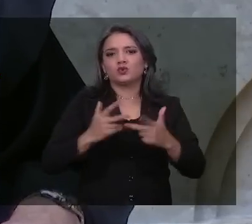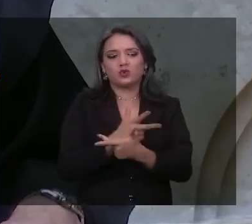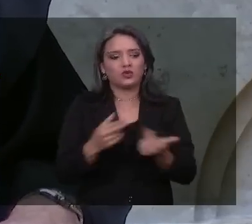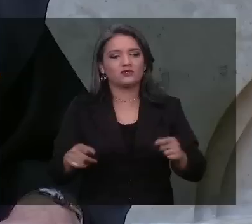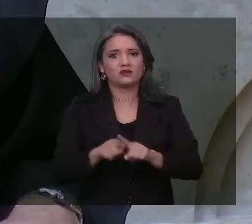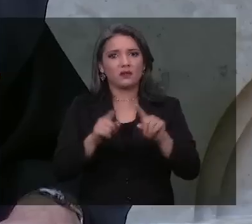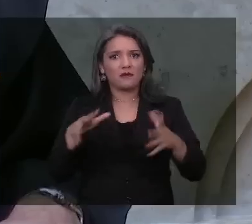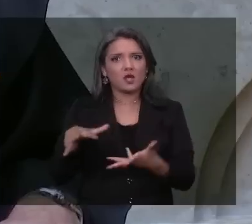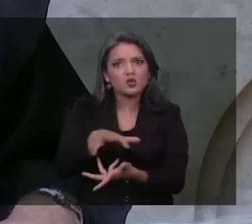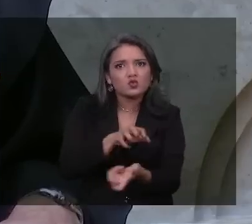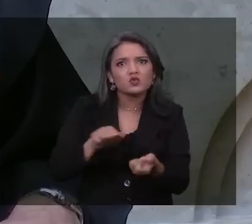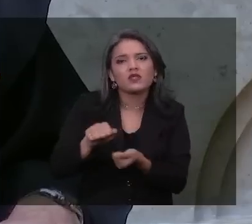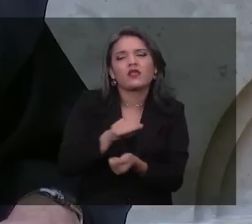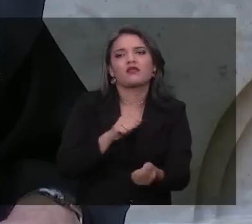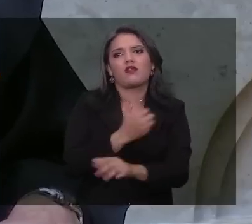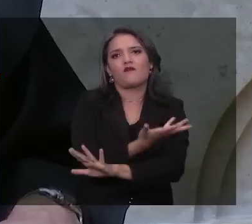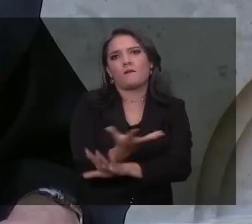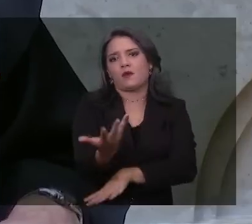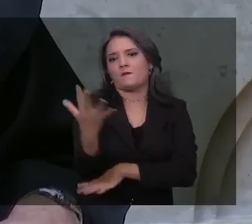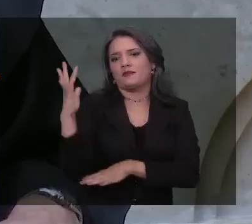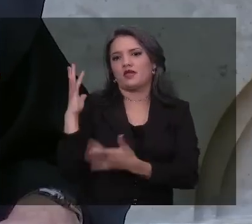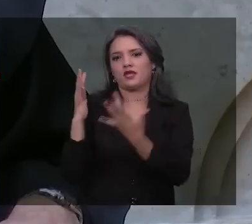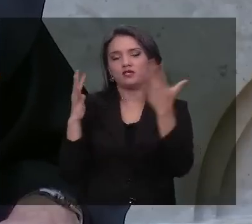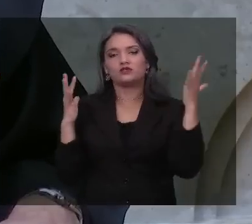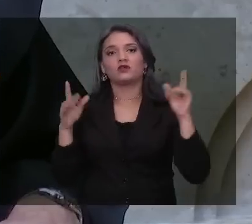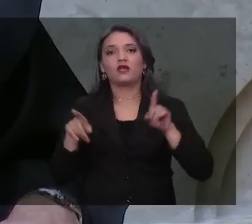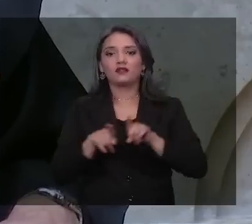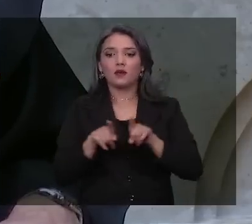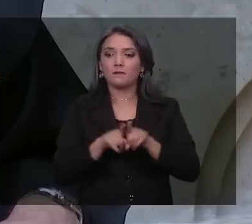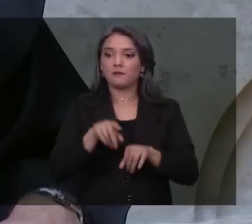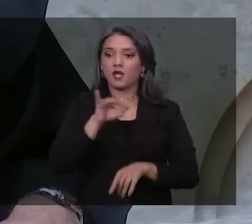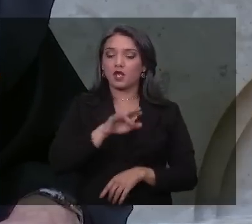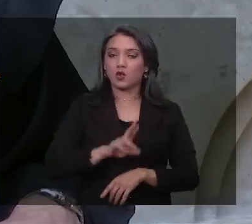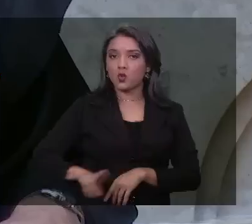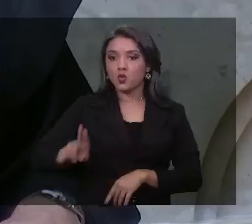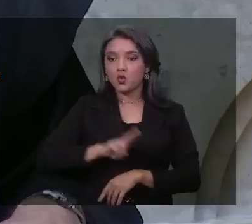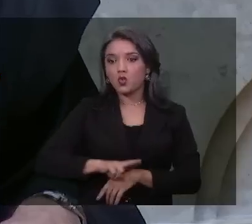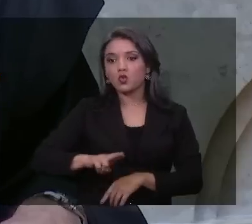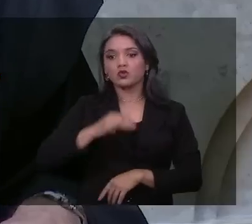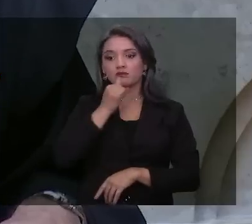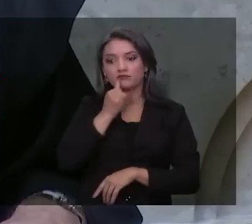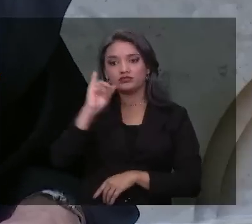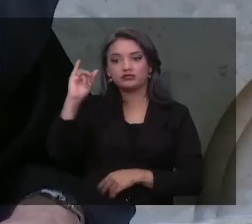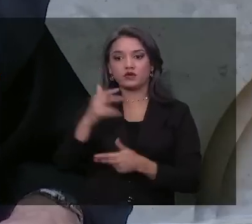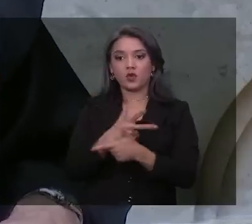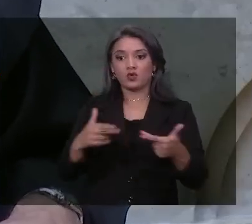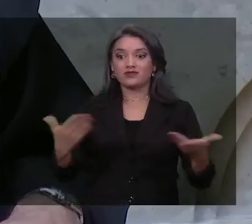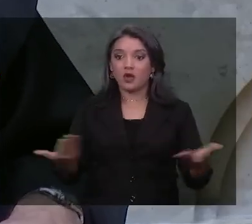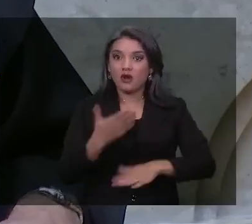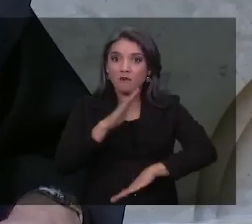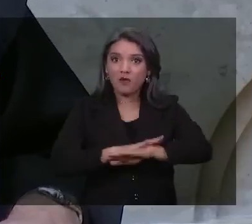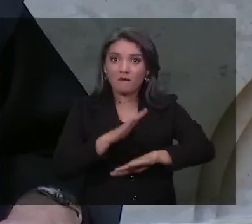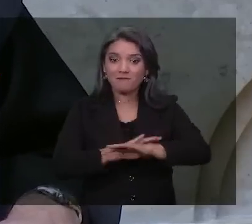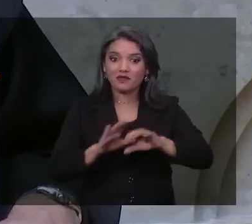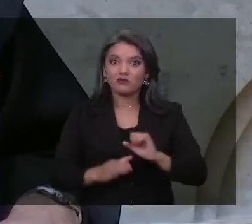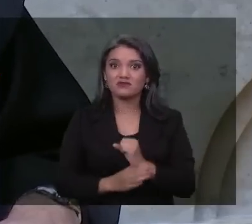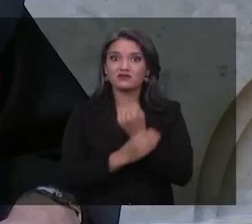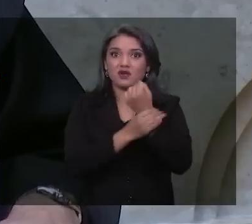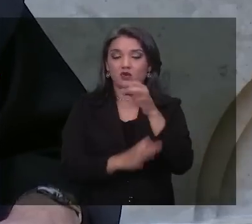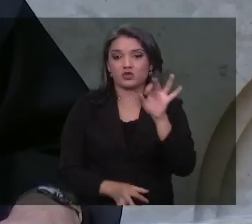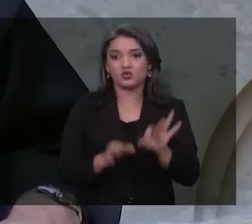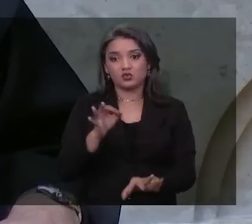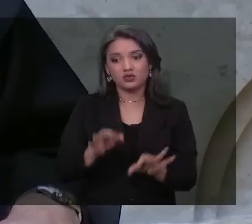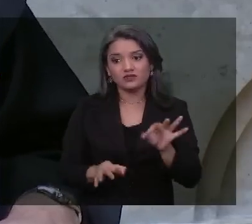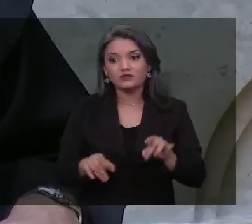meio ambiente e a exploração racional dos recursos energéticos. Esta é a hora da segurança jurídica e da